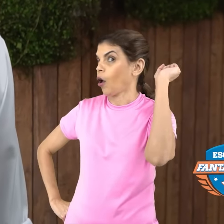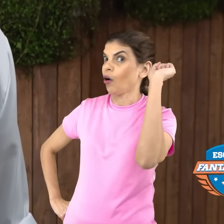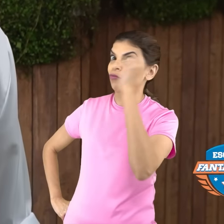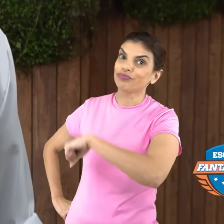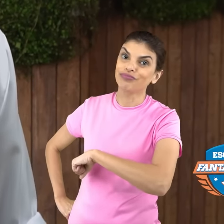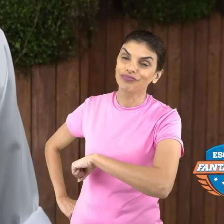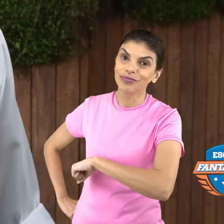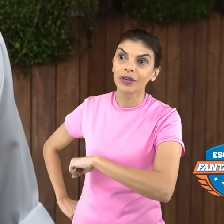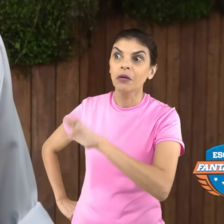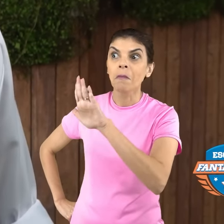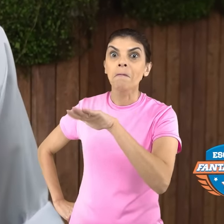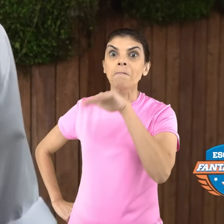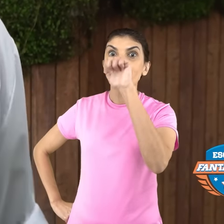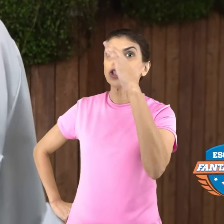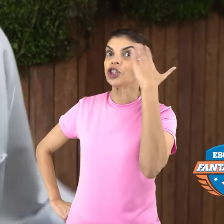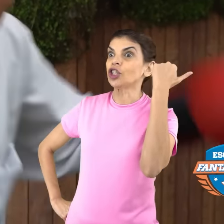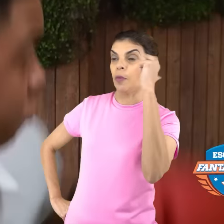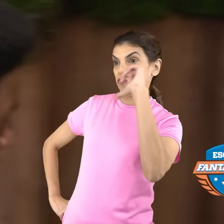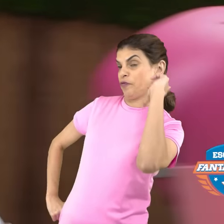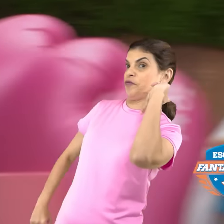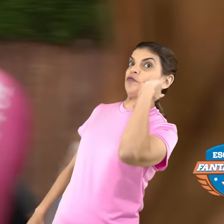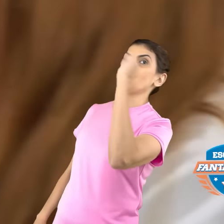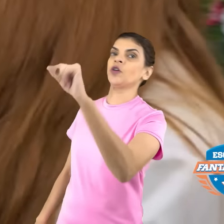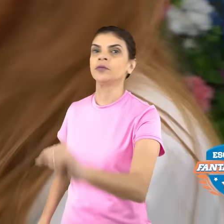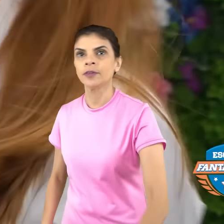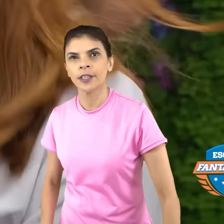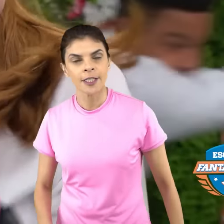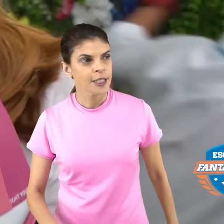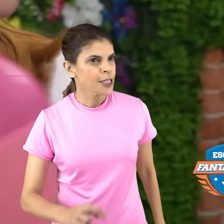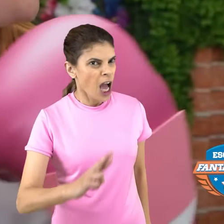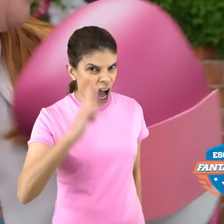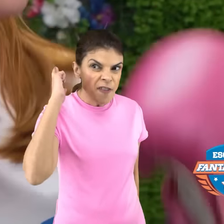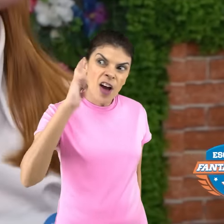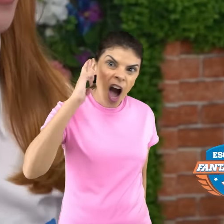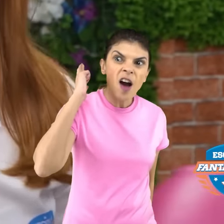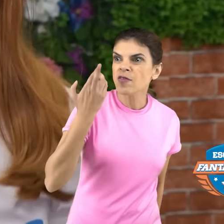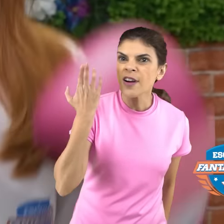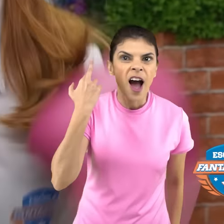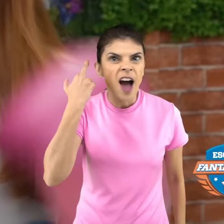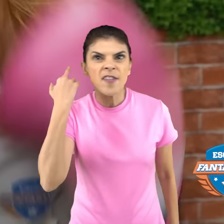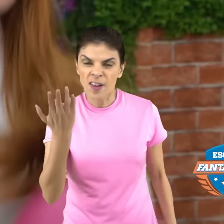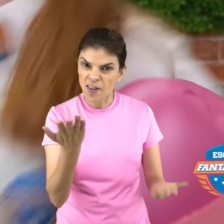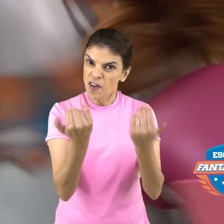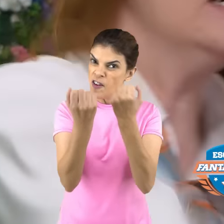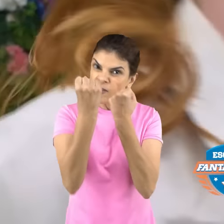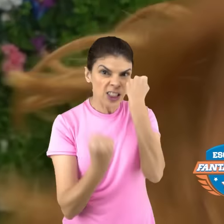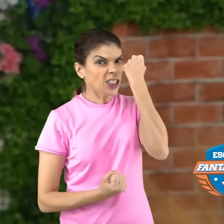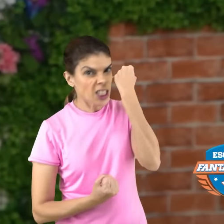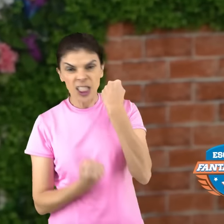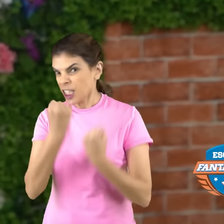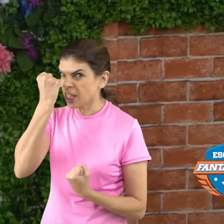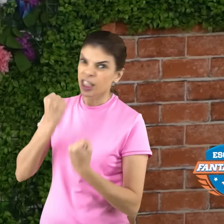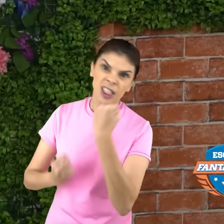Eu acho que a minha mãe tá me chamando. Fui! Rafael! Rafael! Rafael! Rafael, volta aqui!